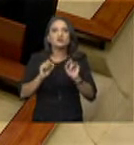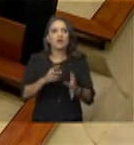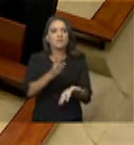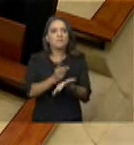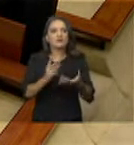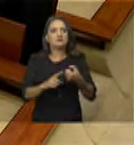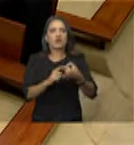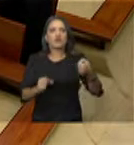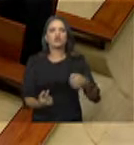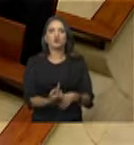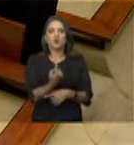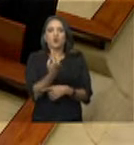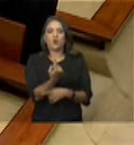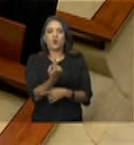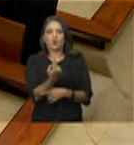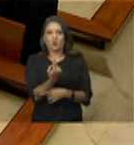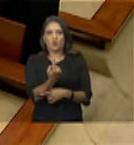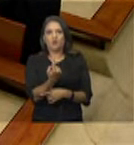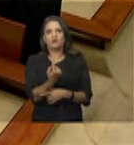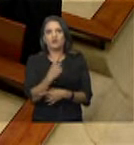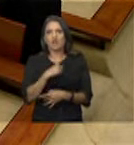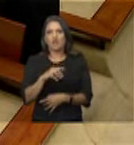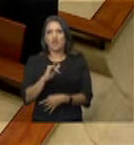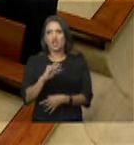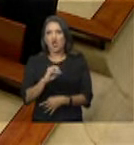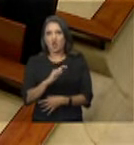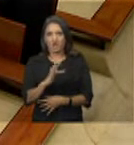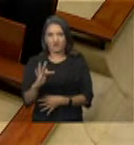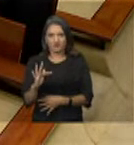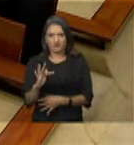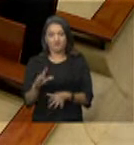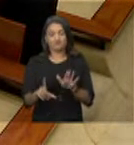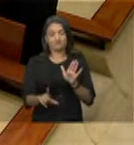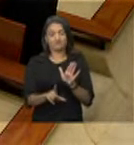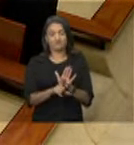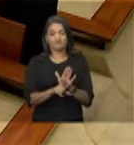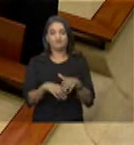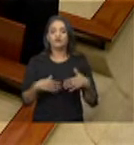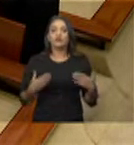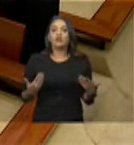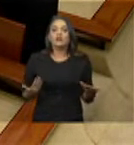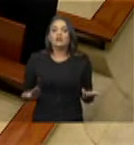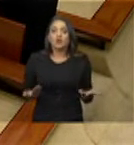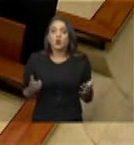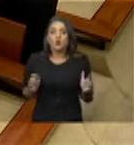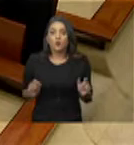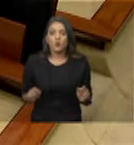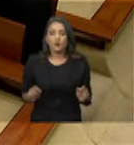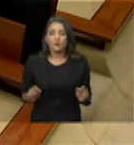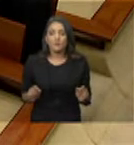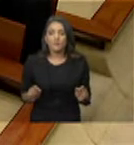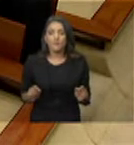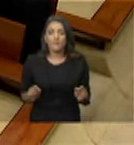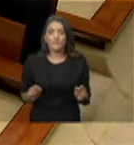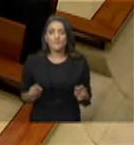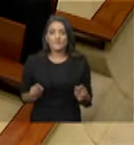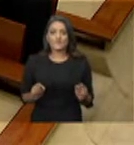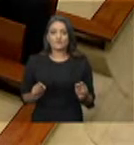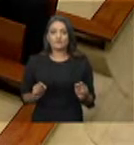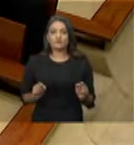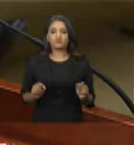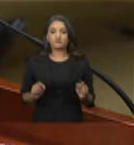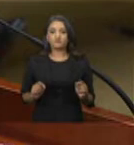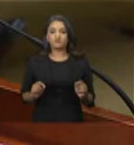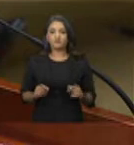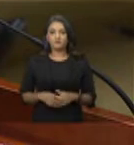artigo primeiro e item um da mesma lei o grande argumento por detrás disso